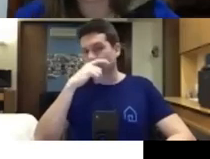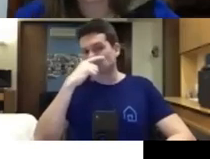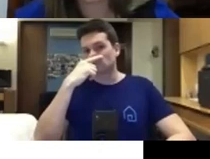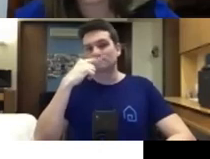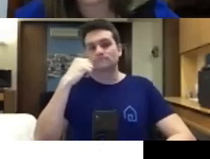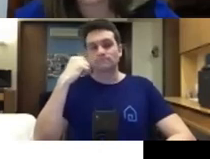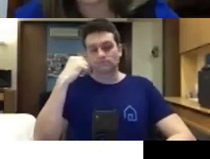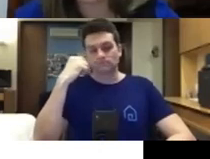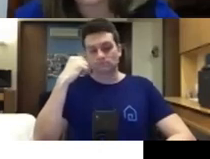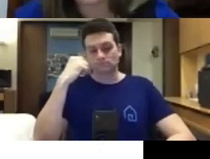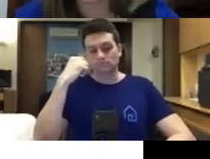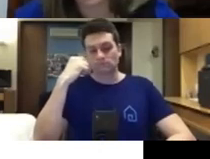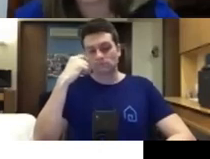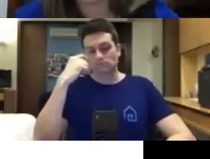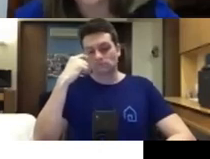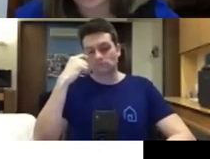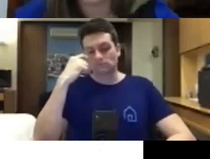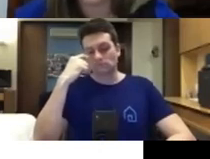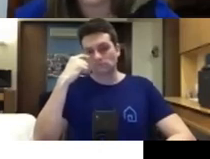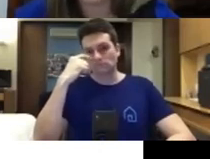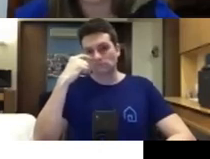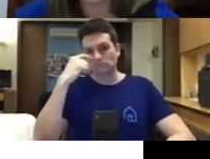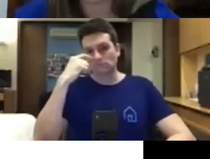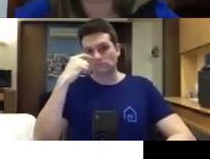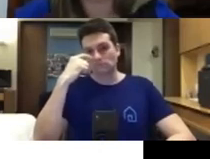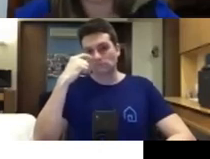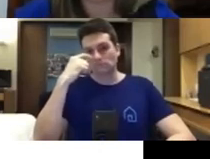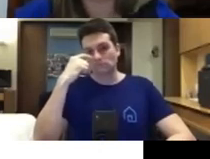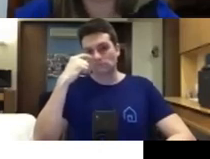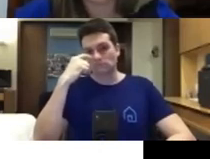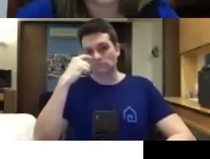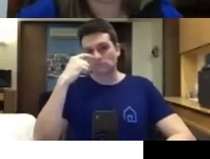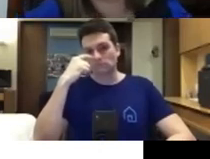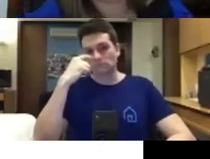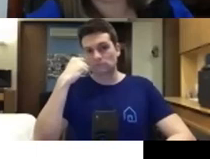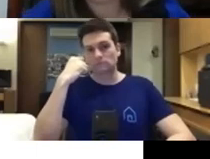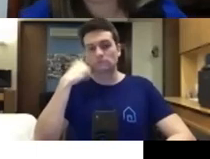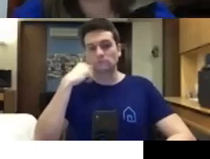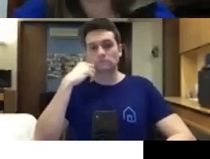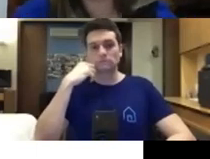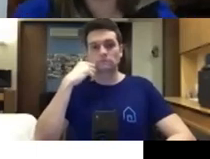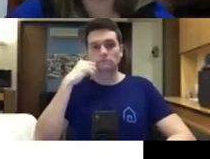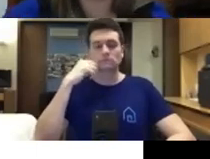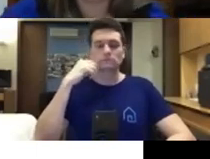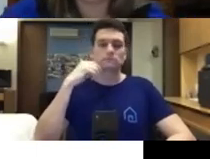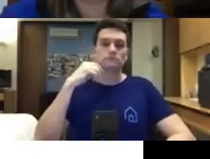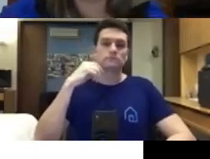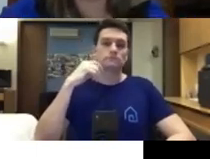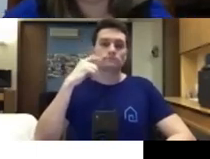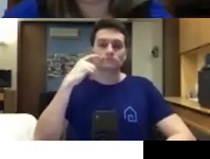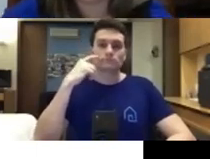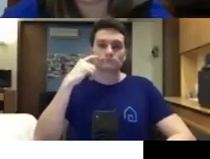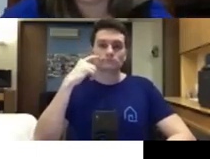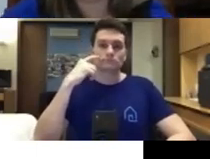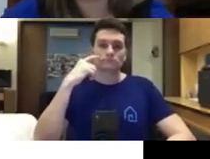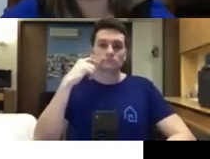né? Então, a gente tem alguns ensaios que a gente expõe esses elementos estruturais a essa curva de incêndio e nós vamos ter a resposta,